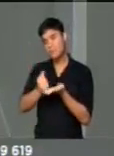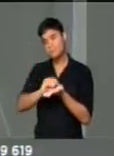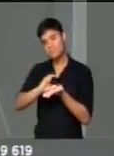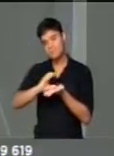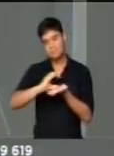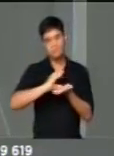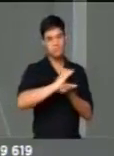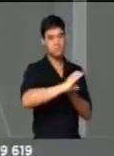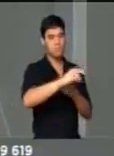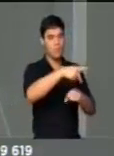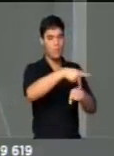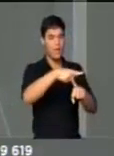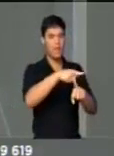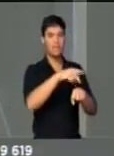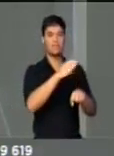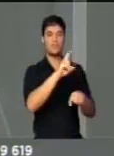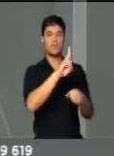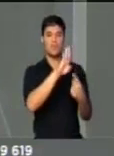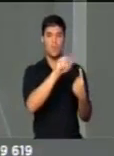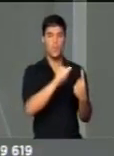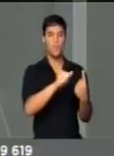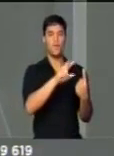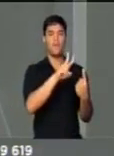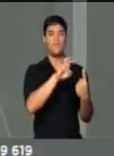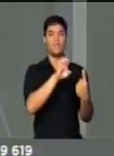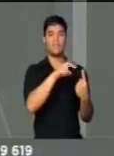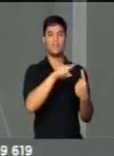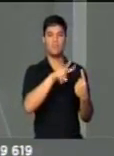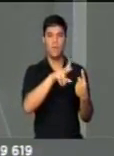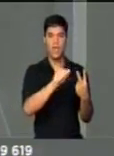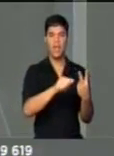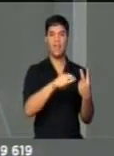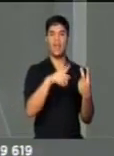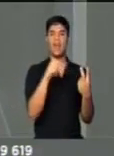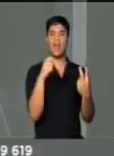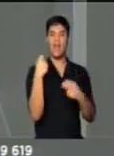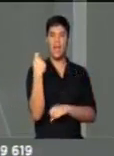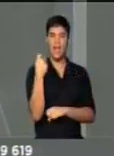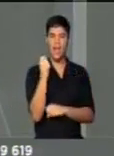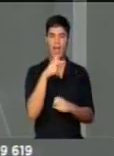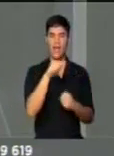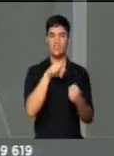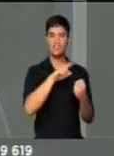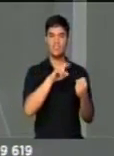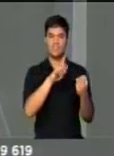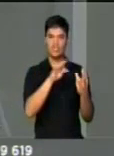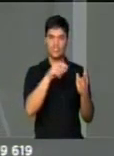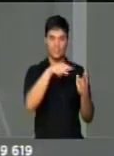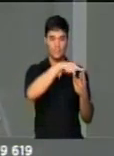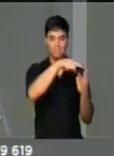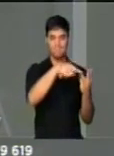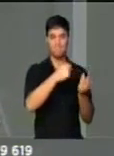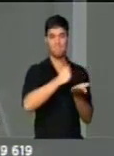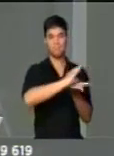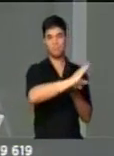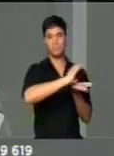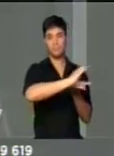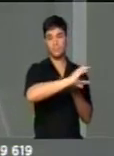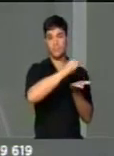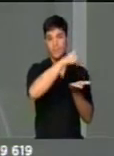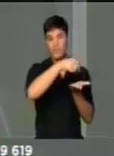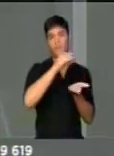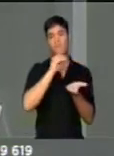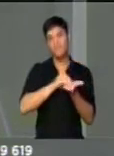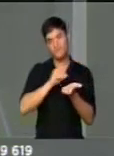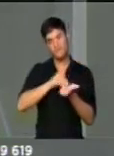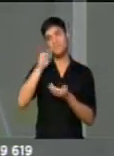para mandar dinheiro para Venezuela, para mandar dinheiro para a Argentina. Recursos esses que hoje fazem falta ao nosso povo.